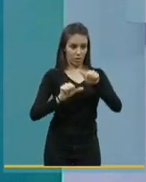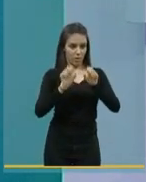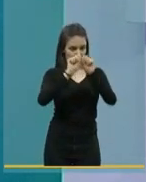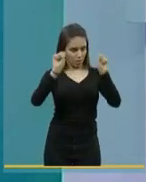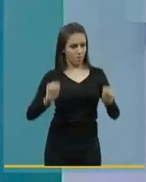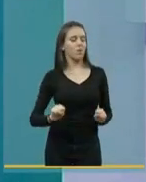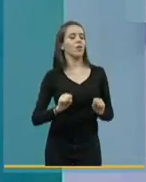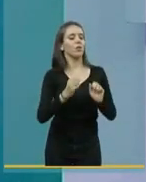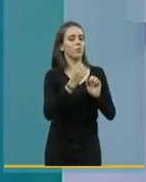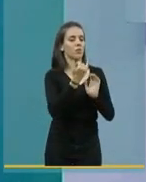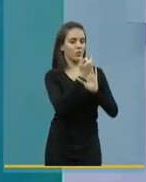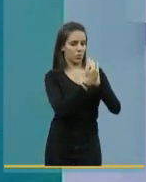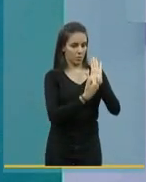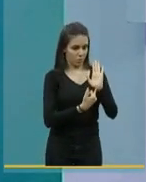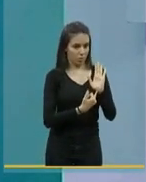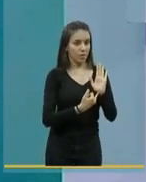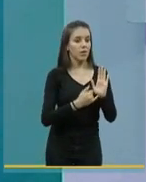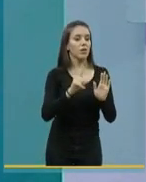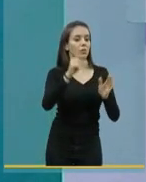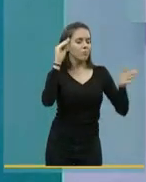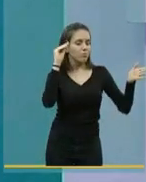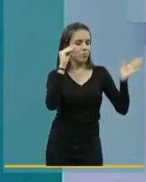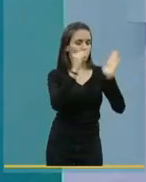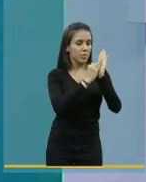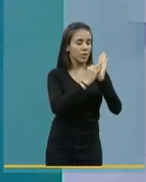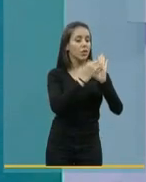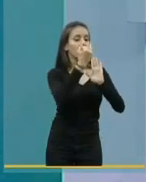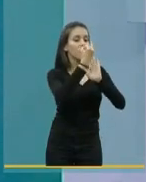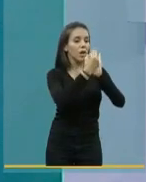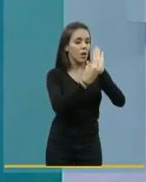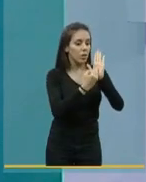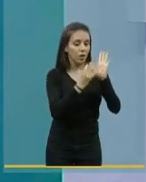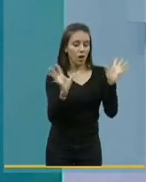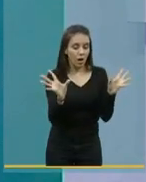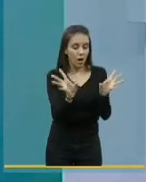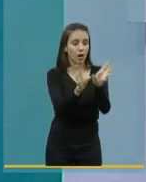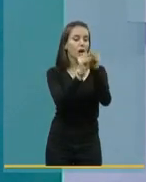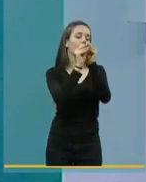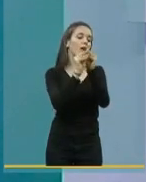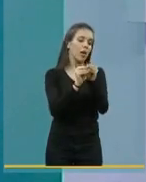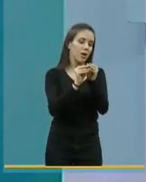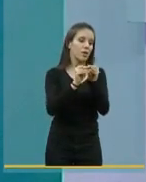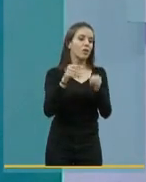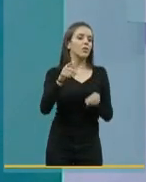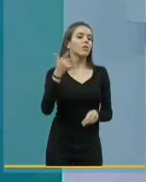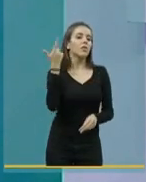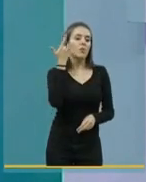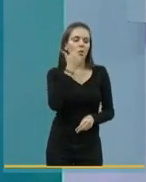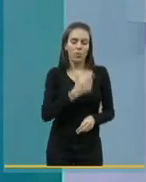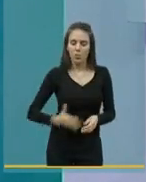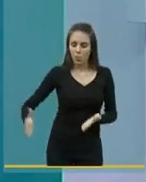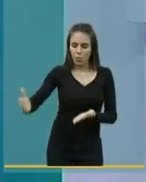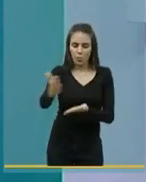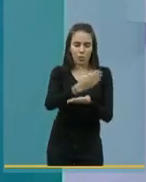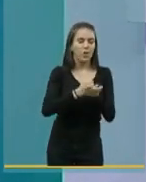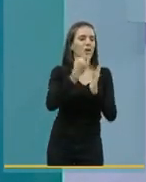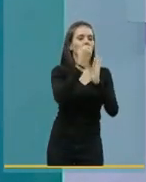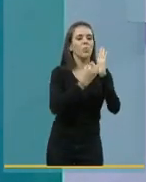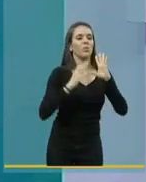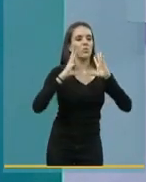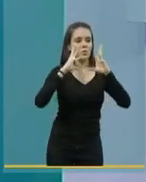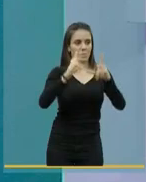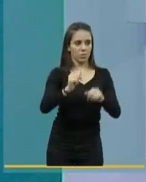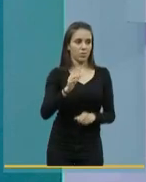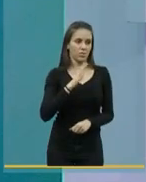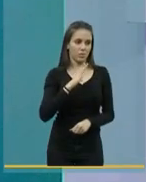e e fix a um posto de valor agregado que congregue todos os outros impostos sobre